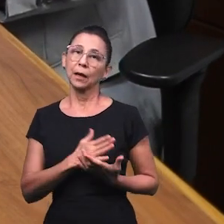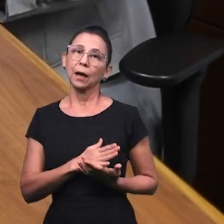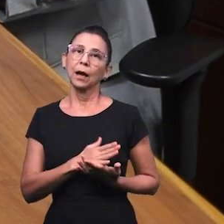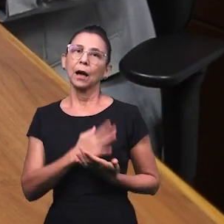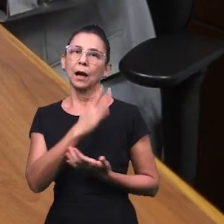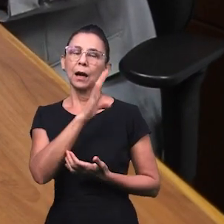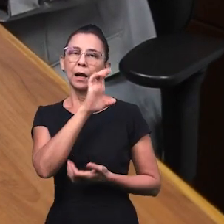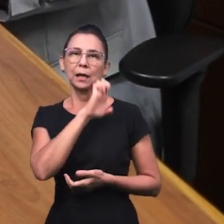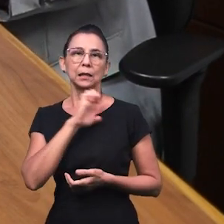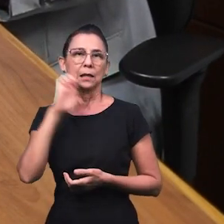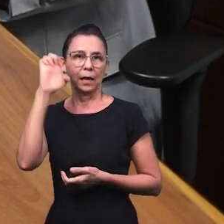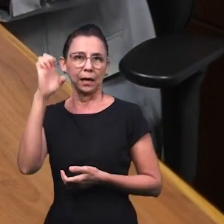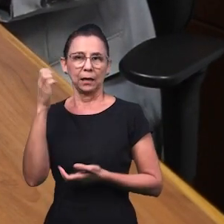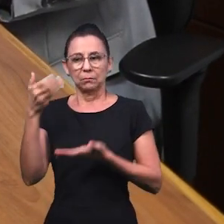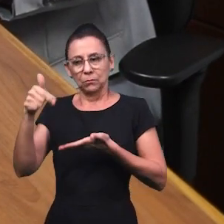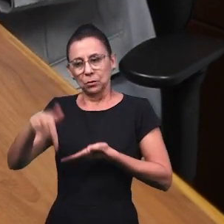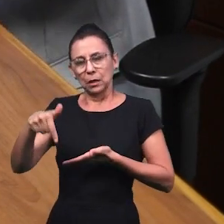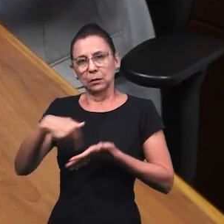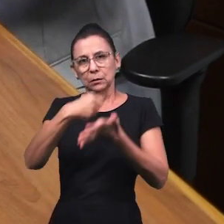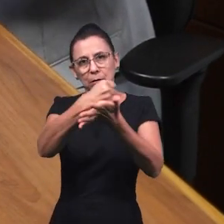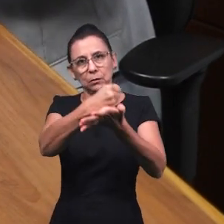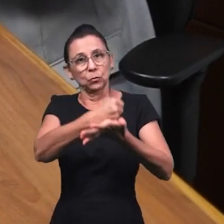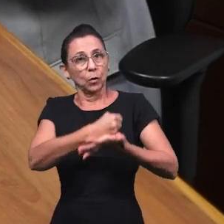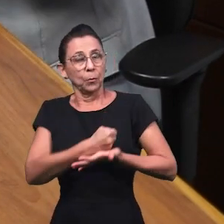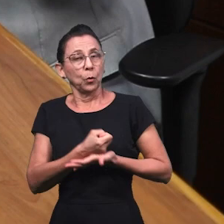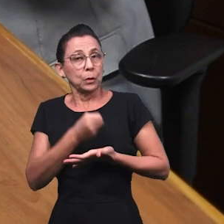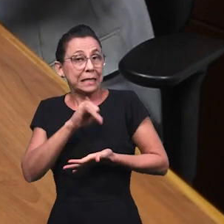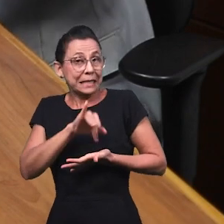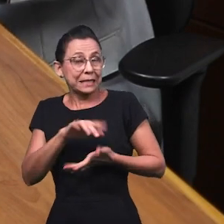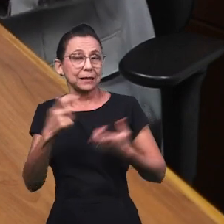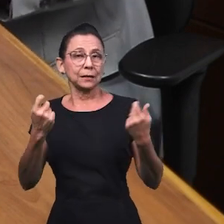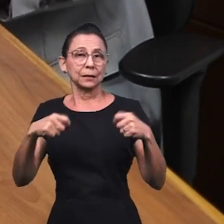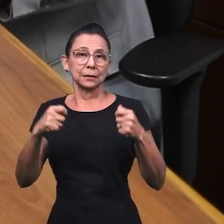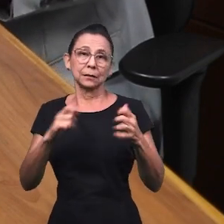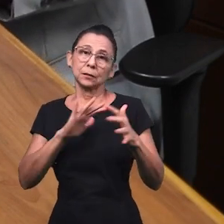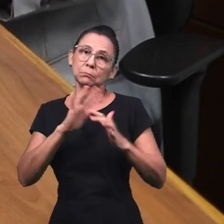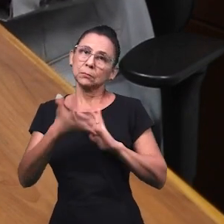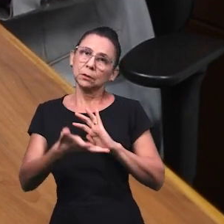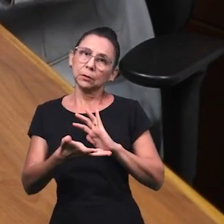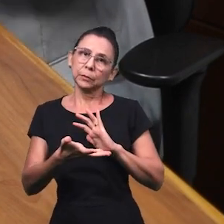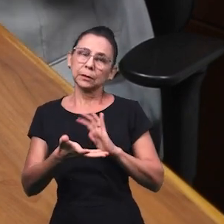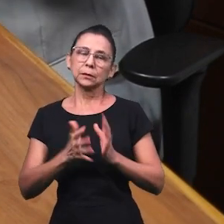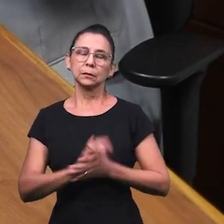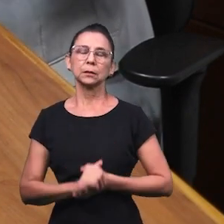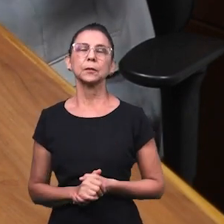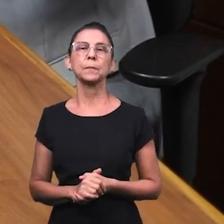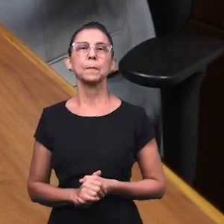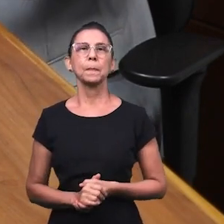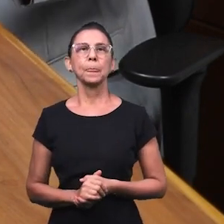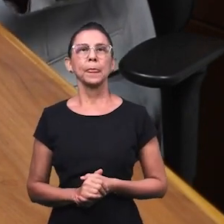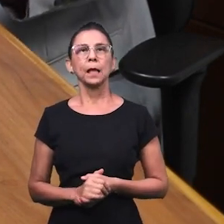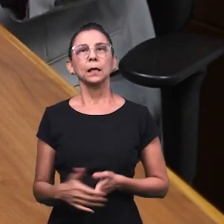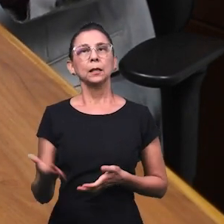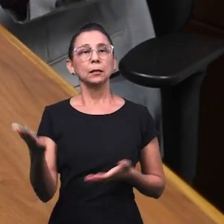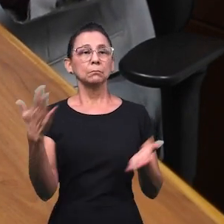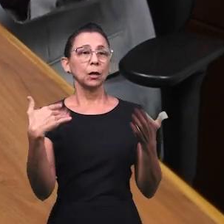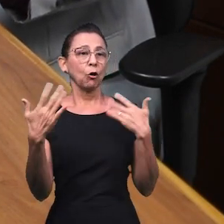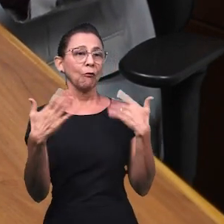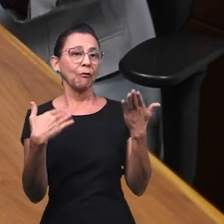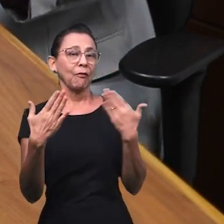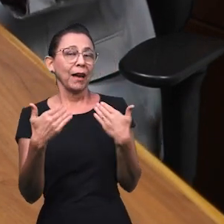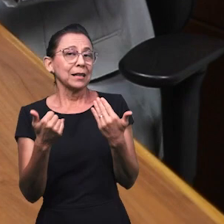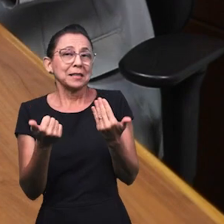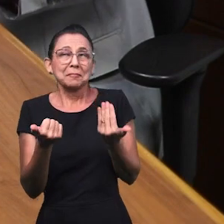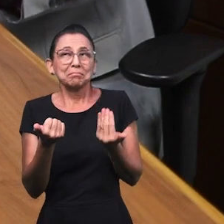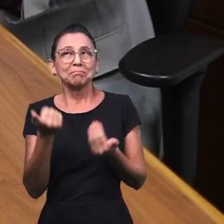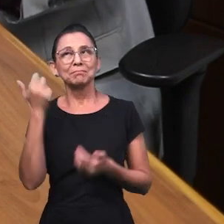ela está dando um apoio, né, para uma eventual necessidade de Libras, e a gente está trazendo essa conversa até